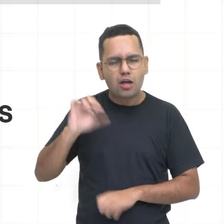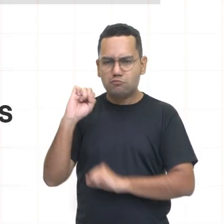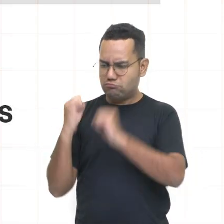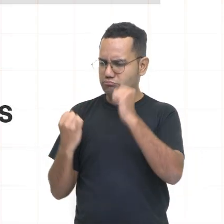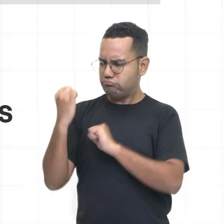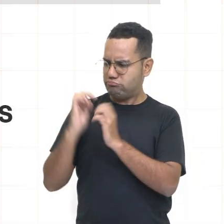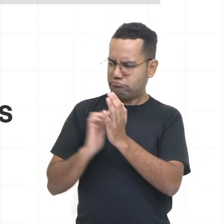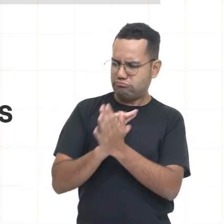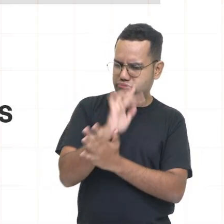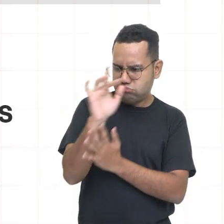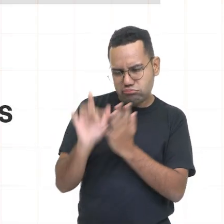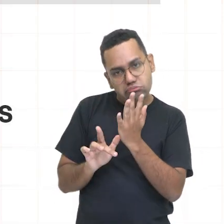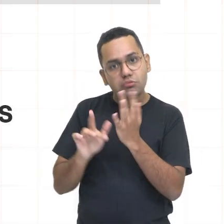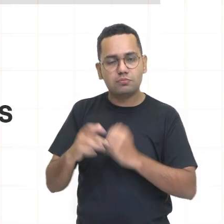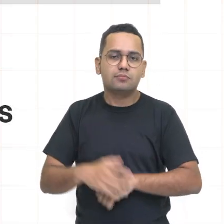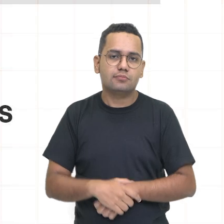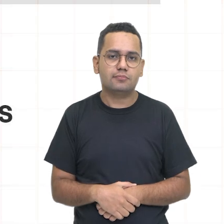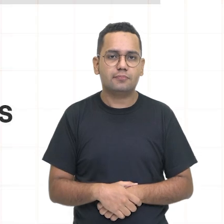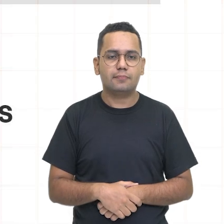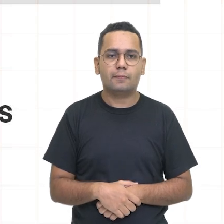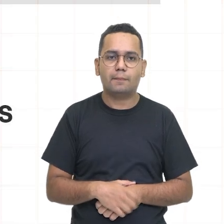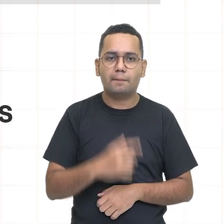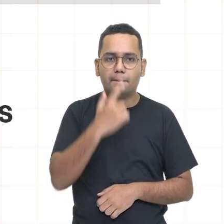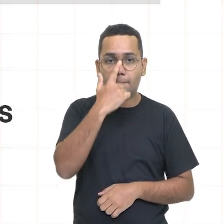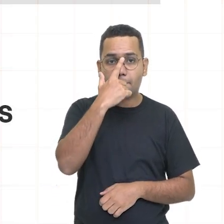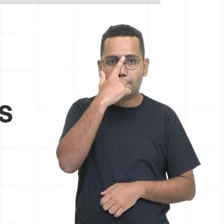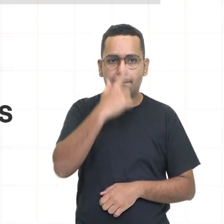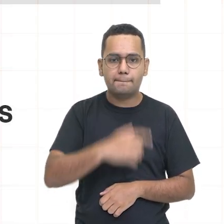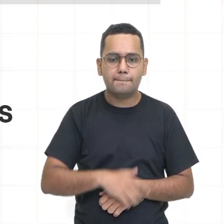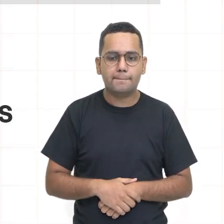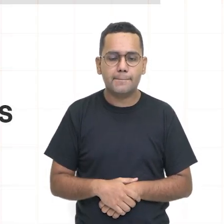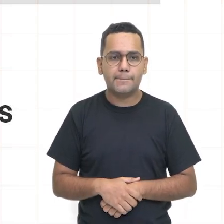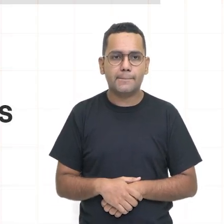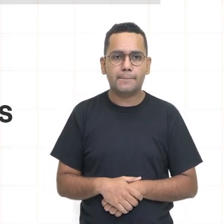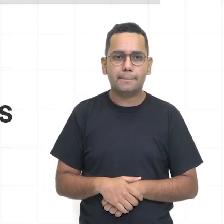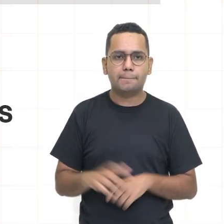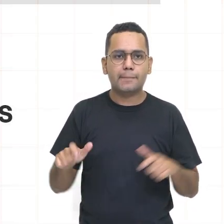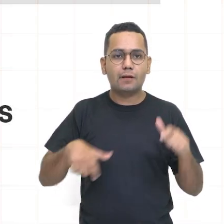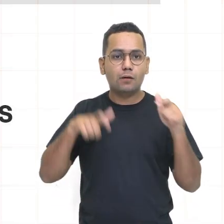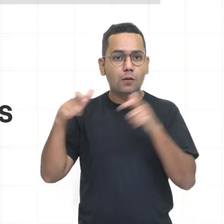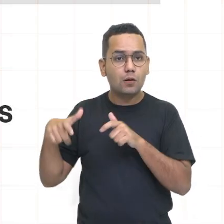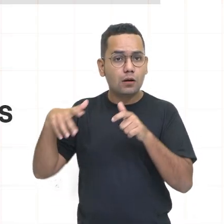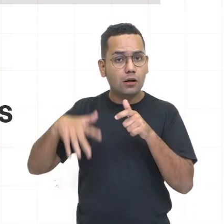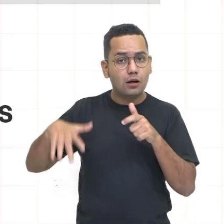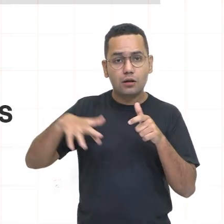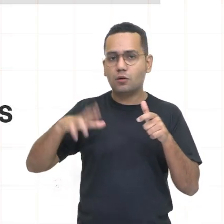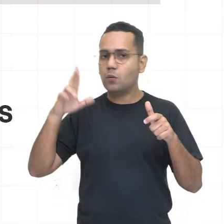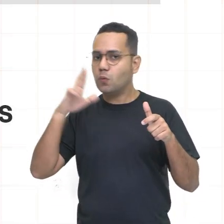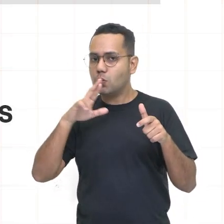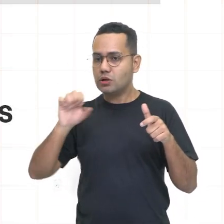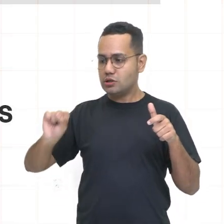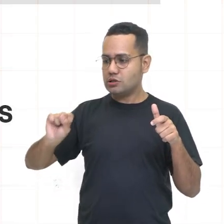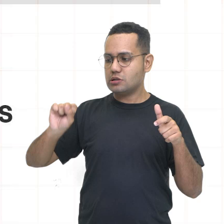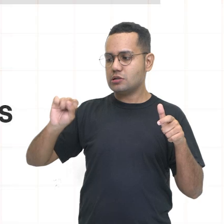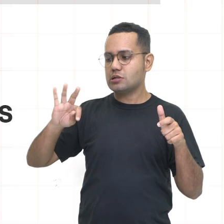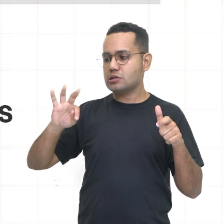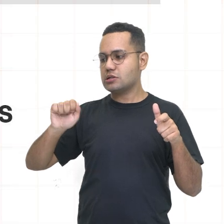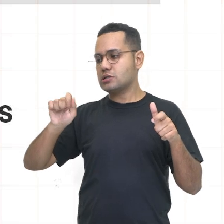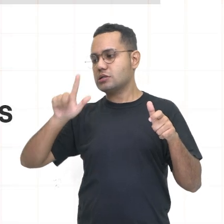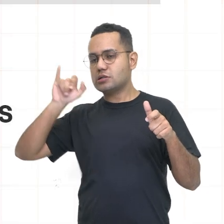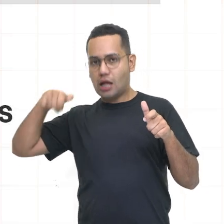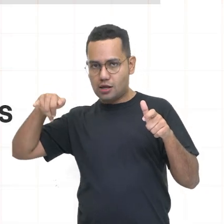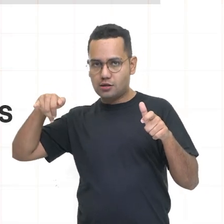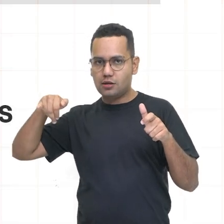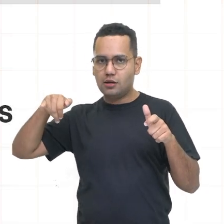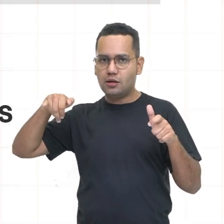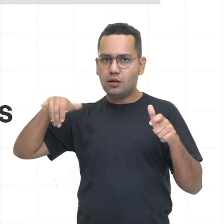Soviética, e segundo porque era a cidade do governante russo, né, que era Stalin. Stalingrado quer dizer cidade